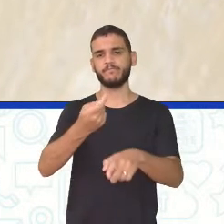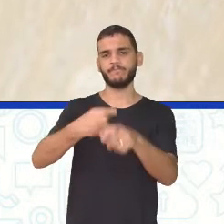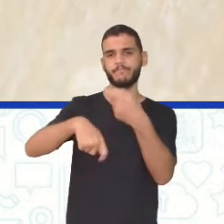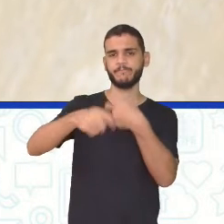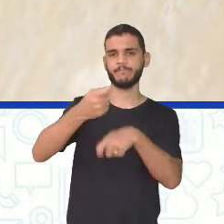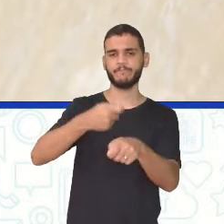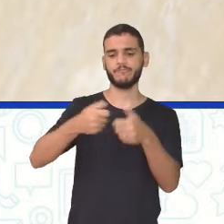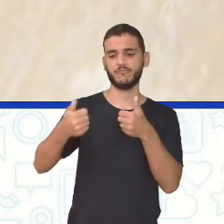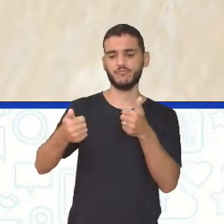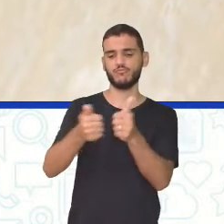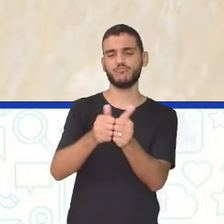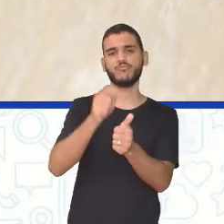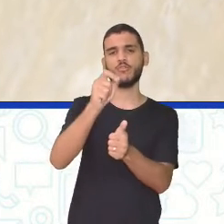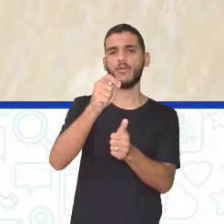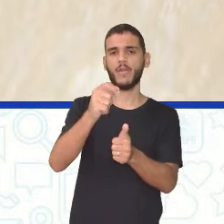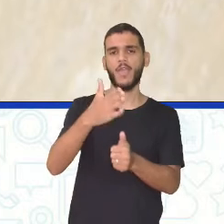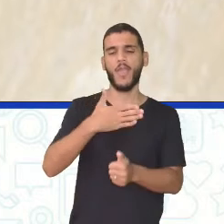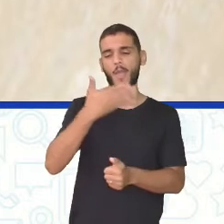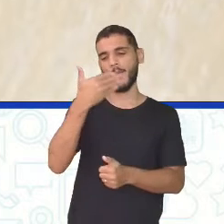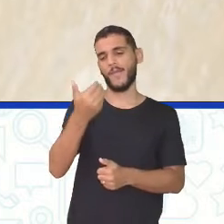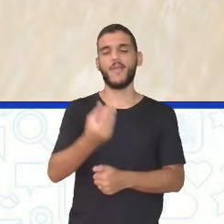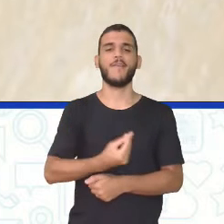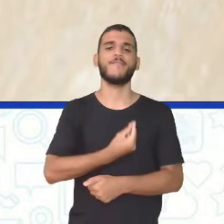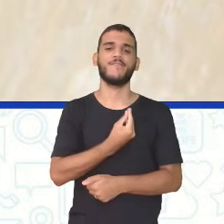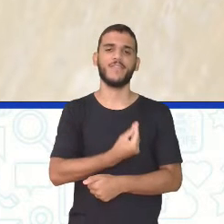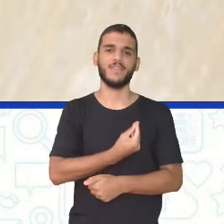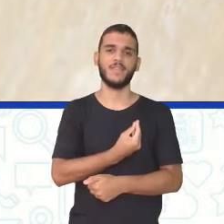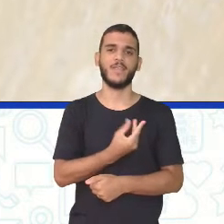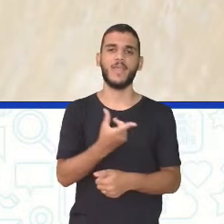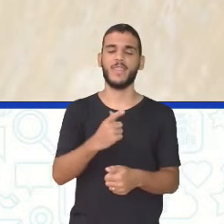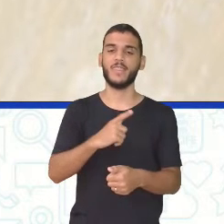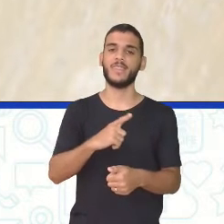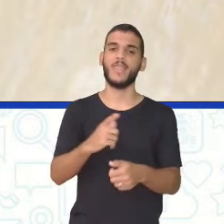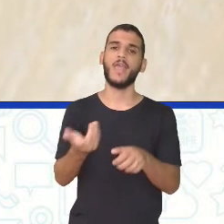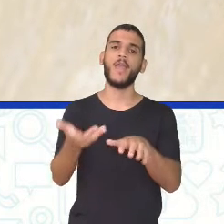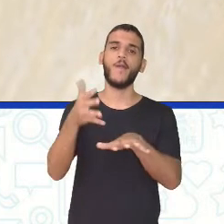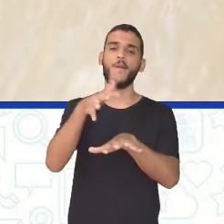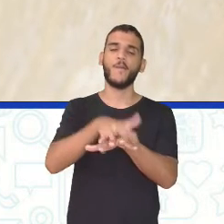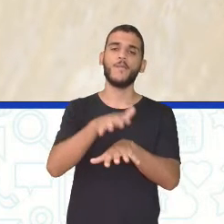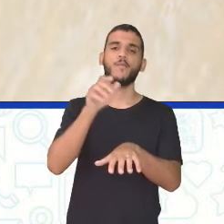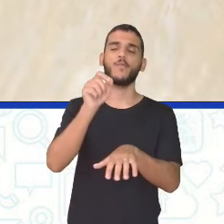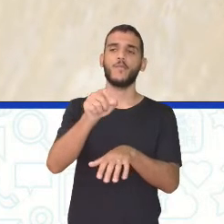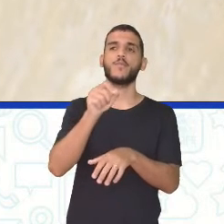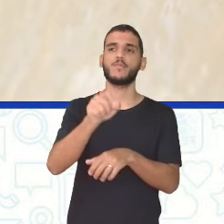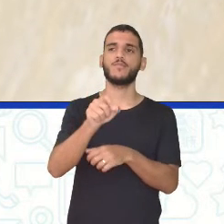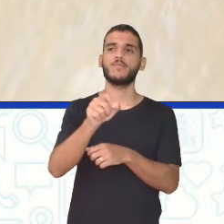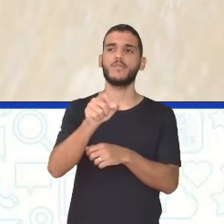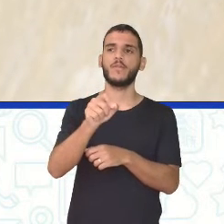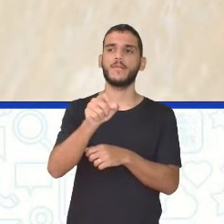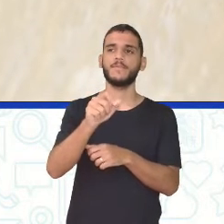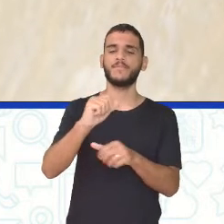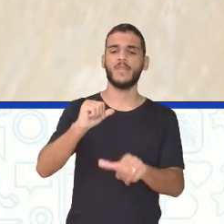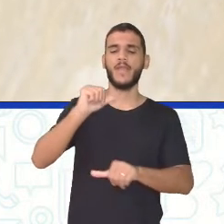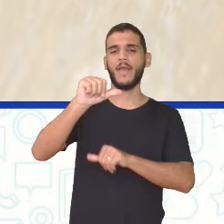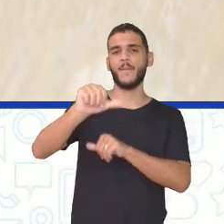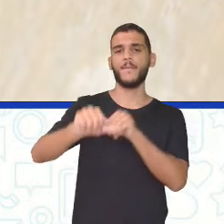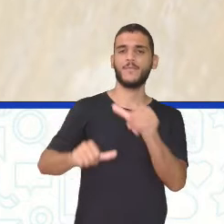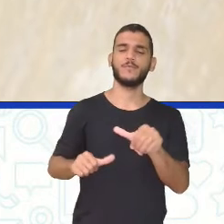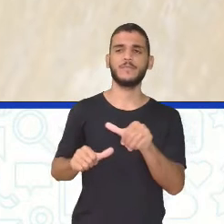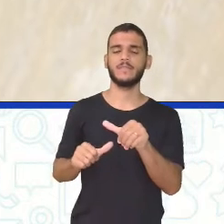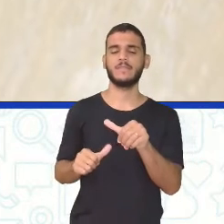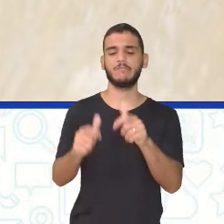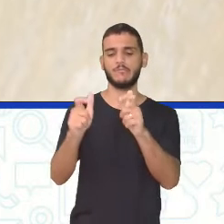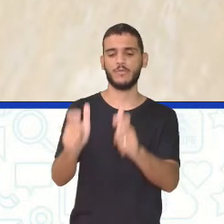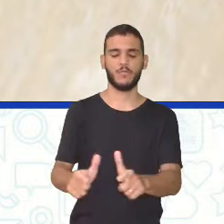ou seja, deve incluir as alterações da composição e alocação de produtos,